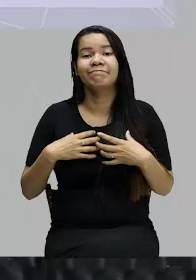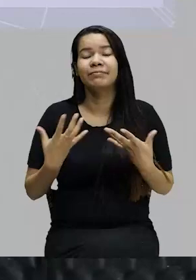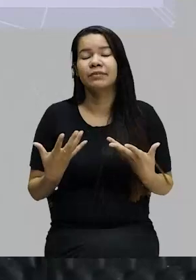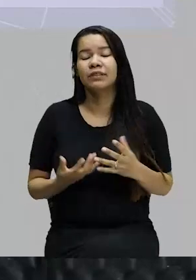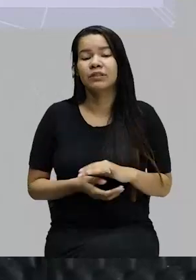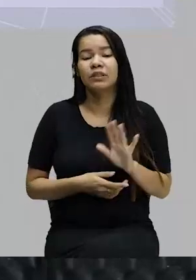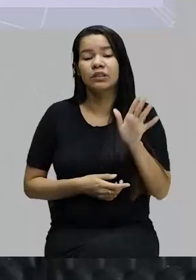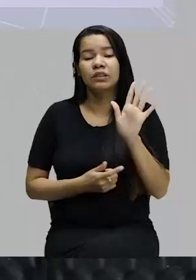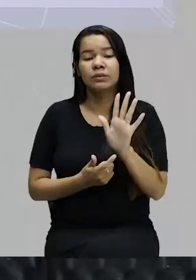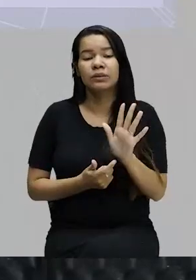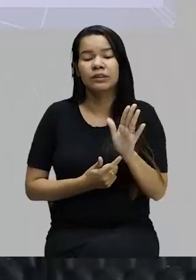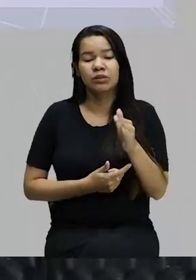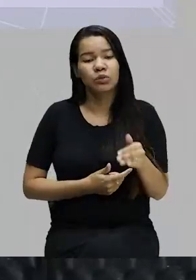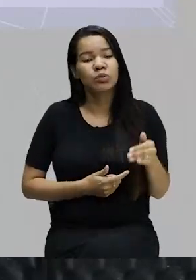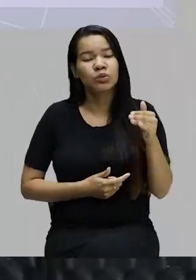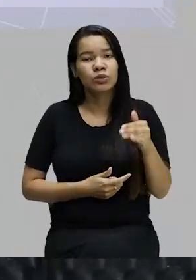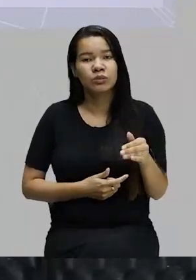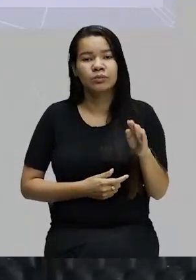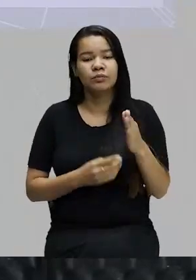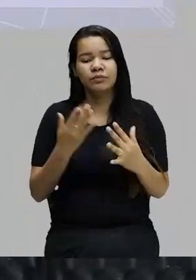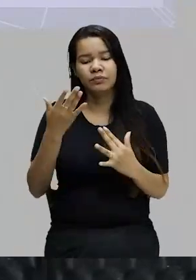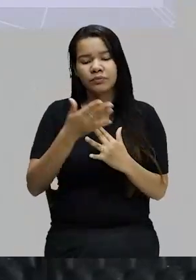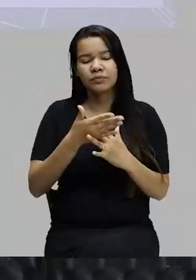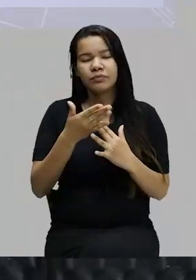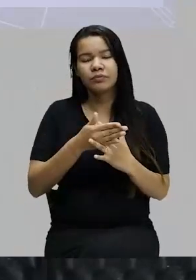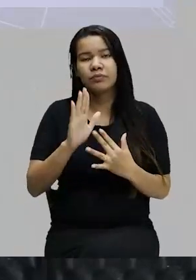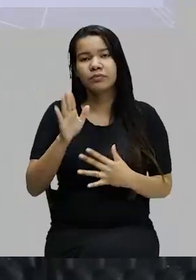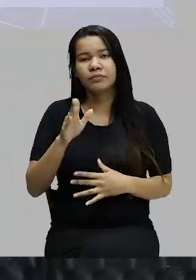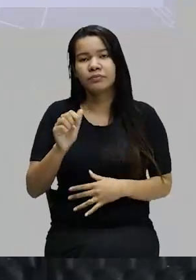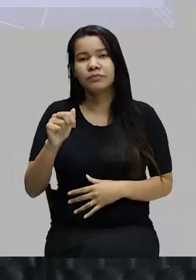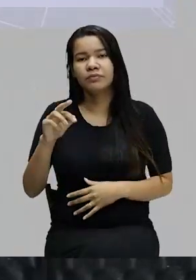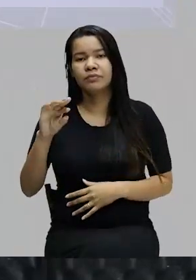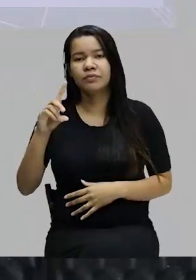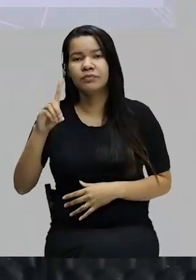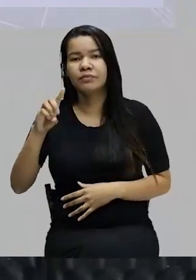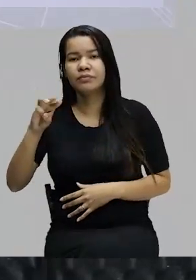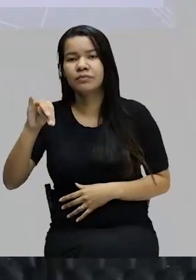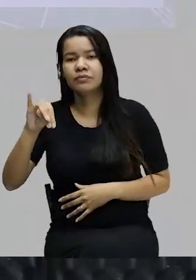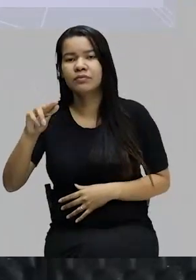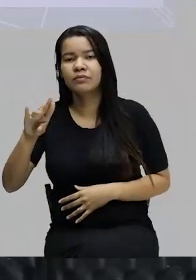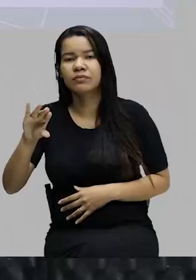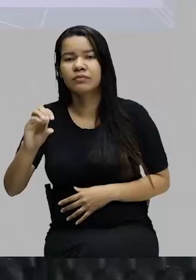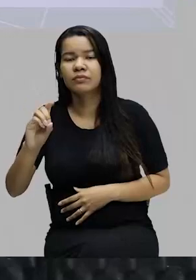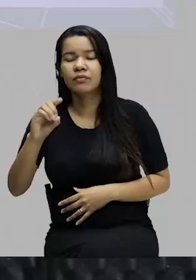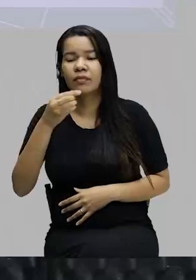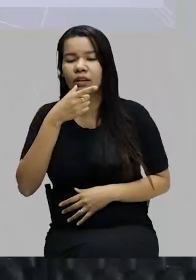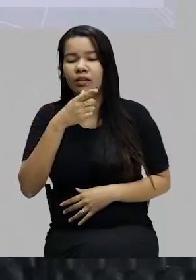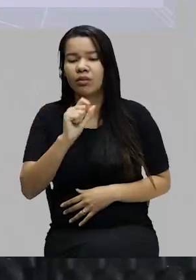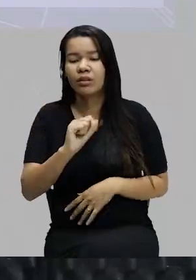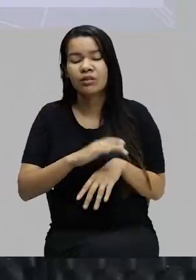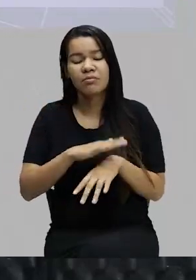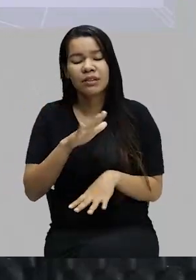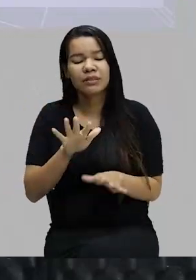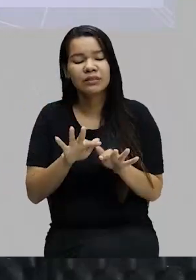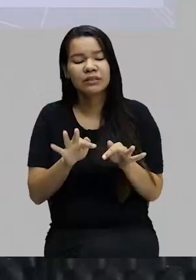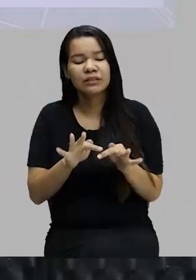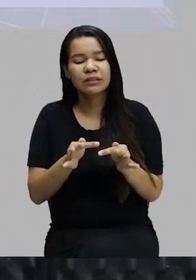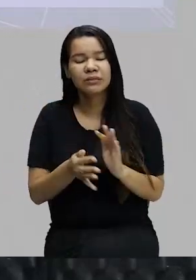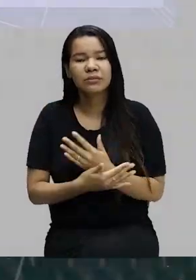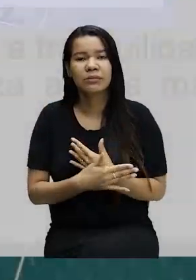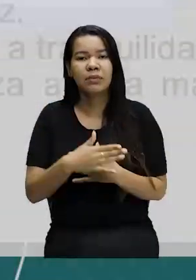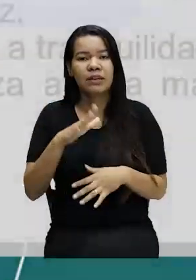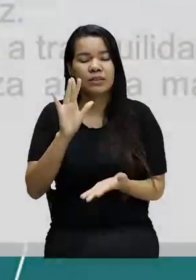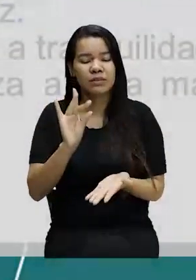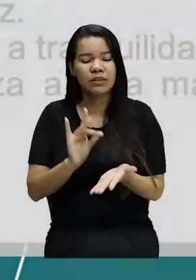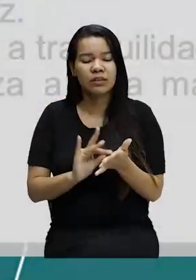barroco. Já no arcadismo vai utilizar uma linguagem bem mais simples, né? Uma linguagem realmente denotativa, mais próxima